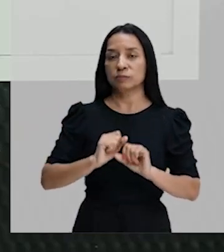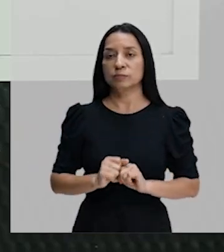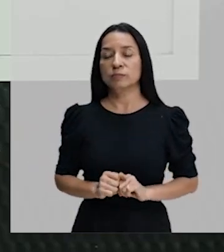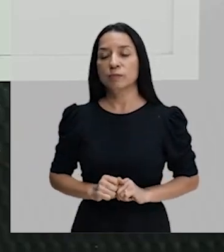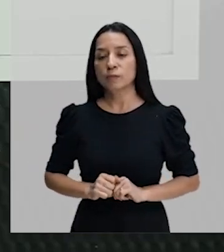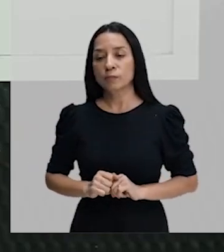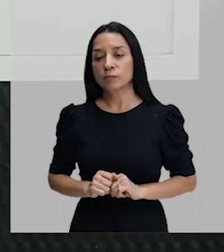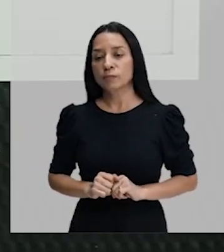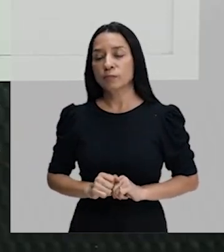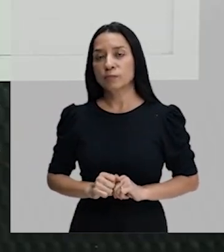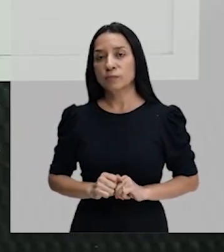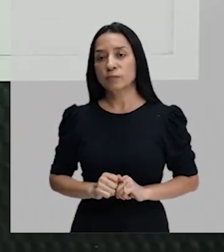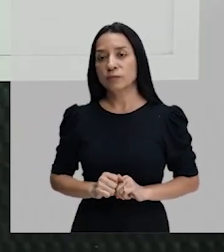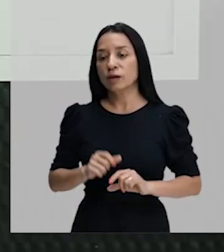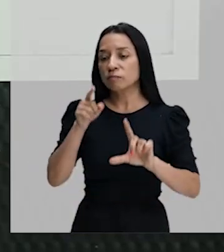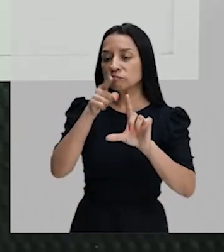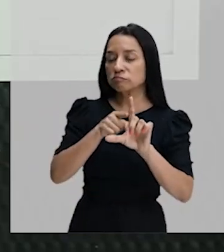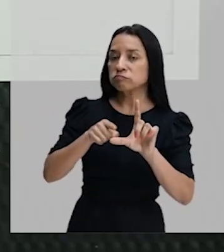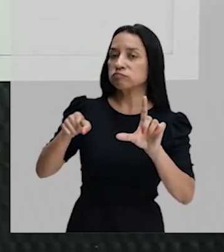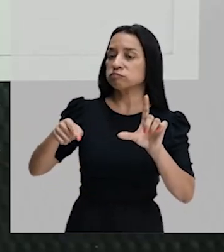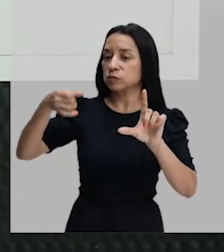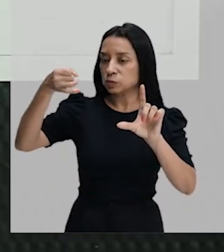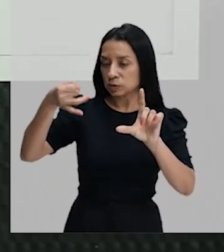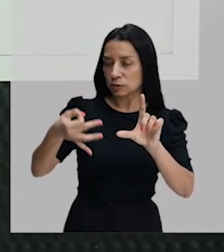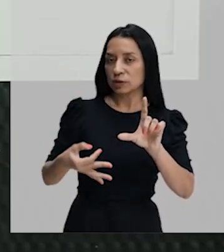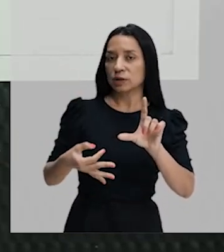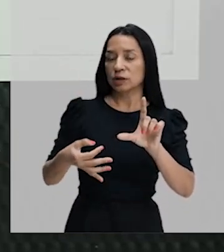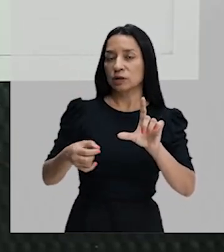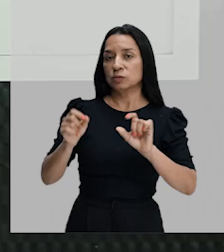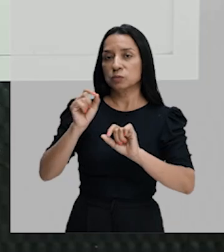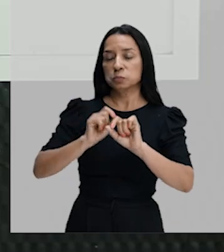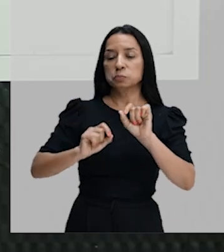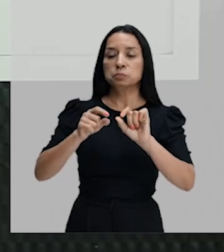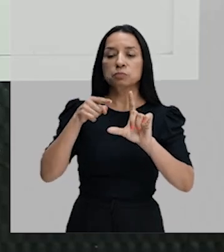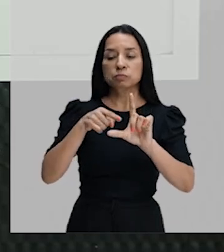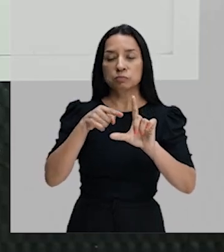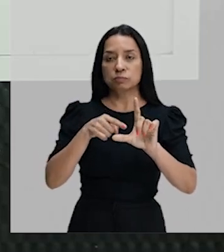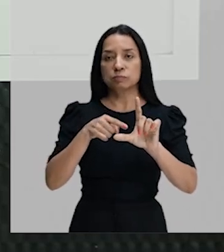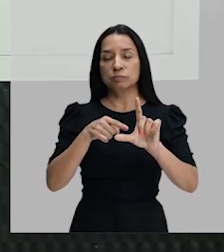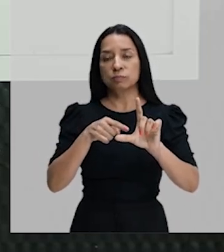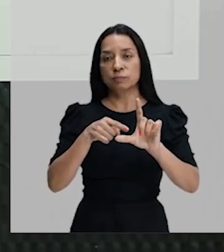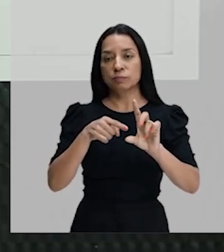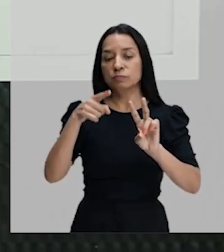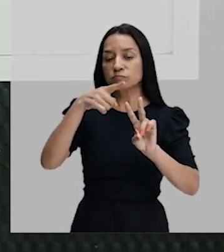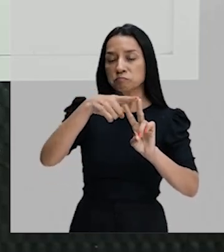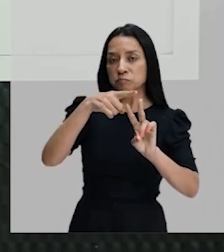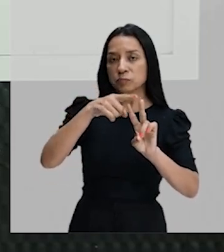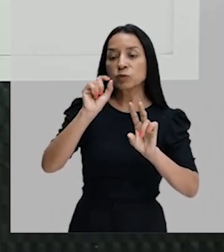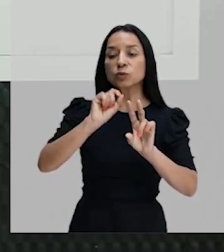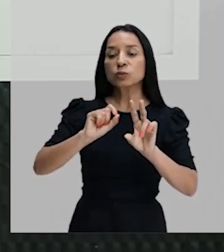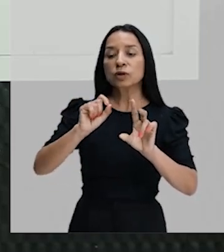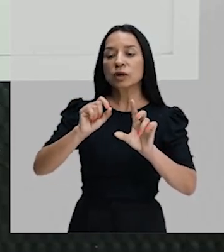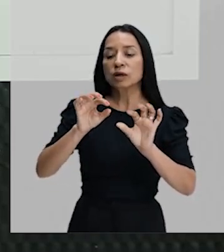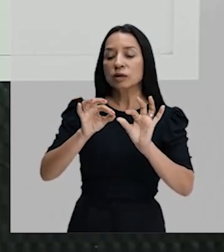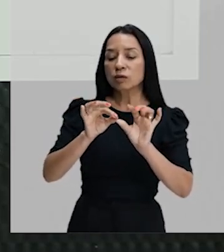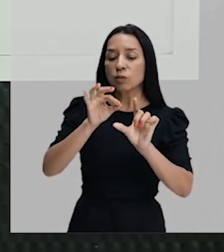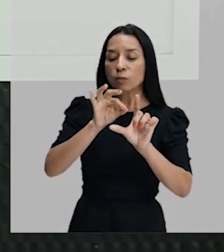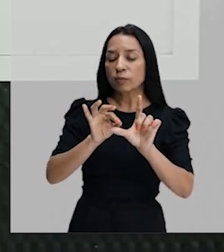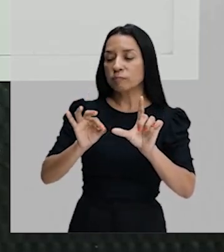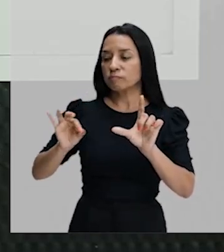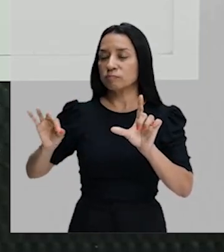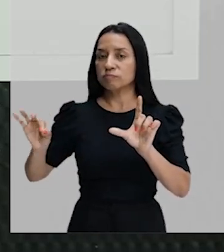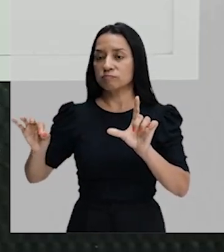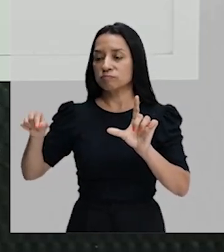Então, graficamente falando, né, o vetor nada mais é do que este comprimento de reta aqui